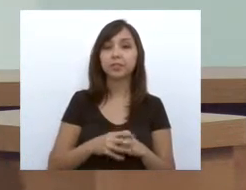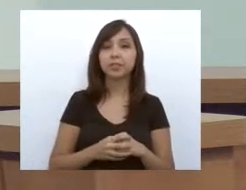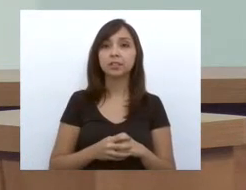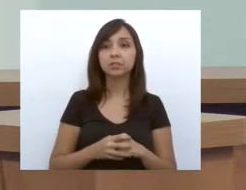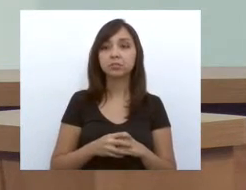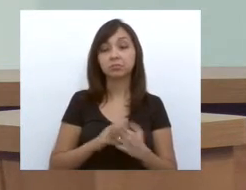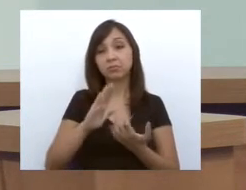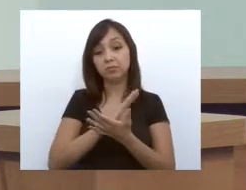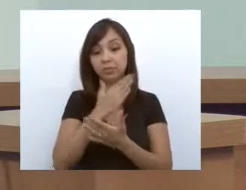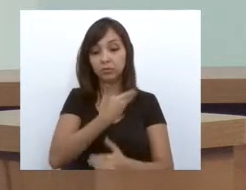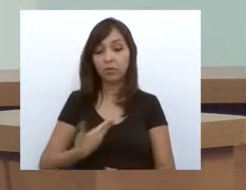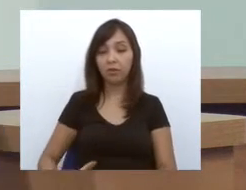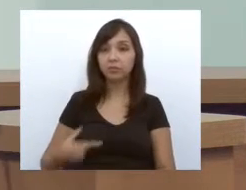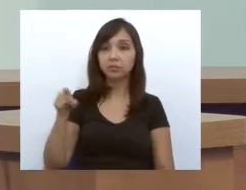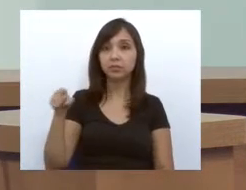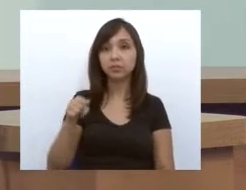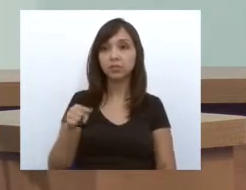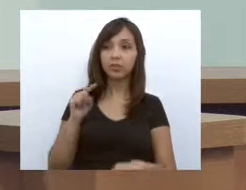governador